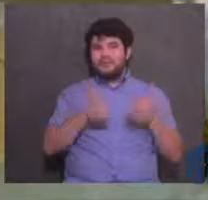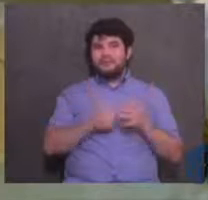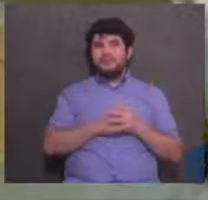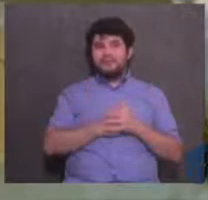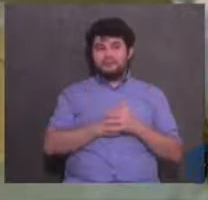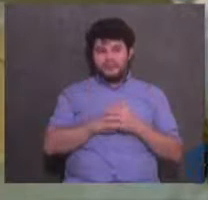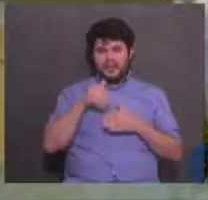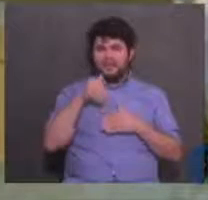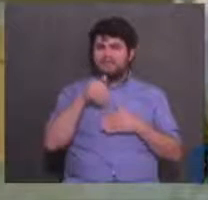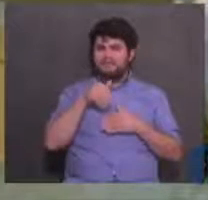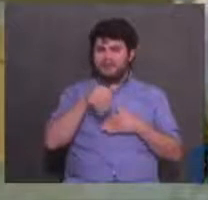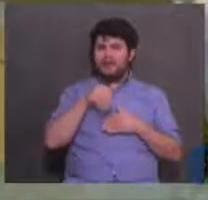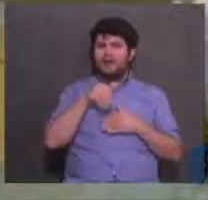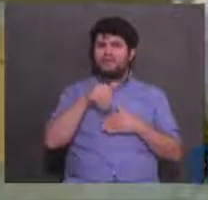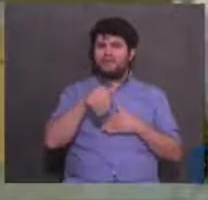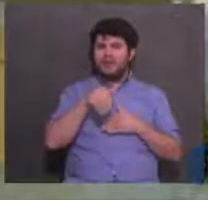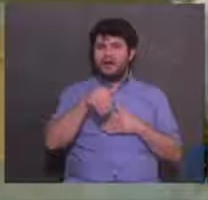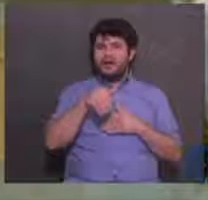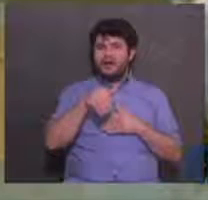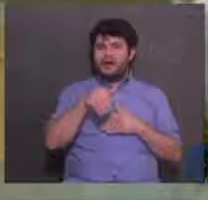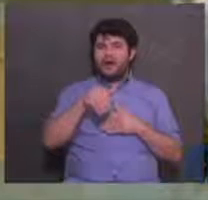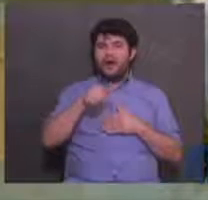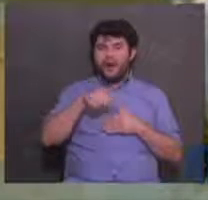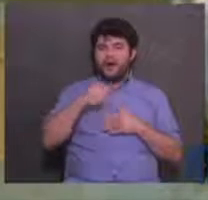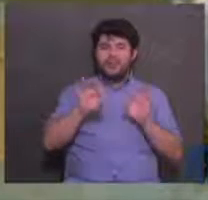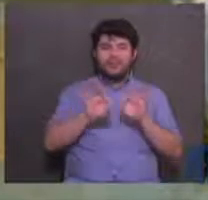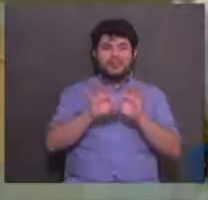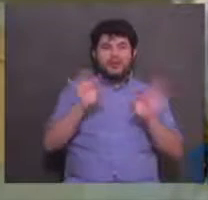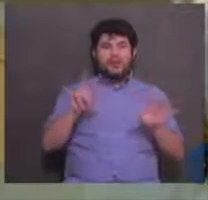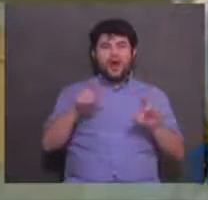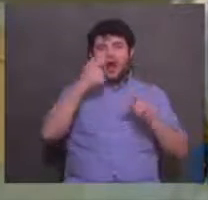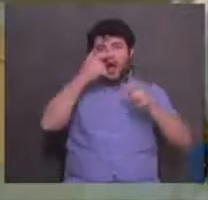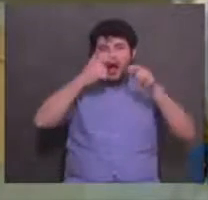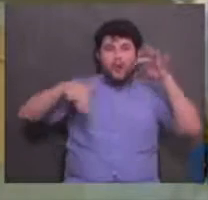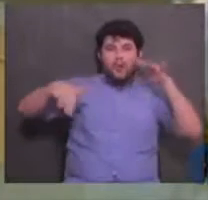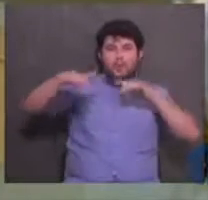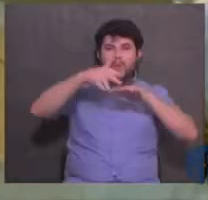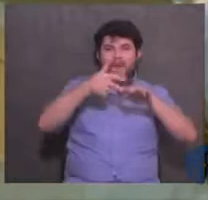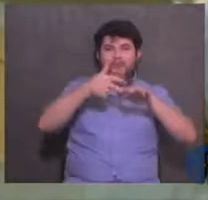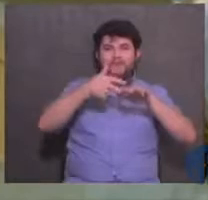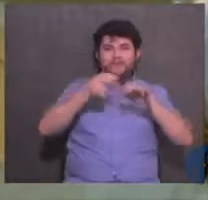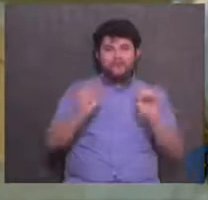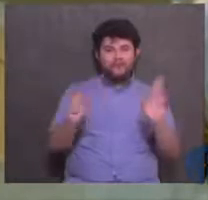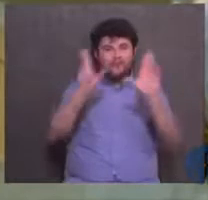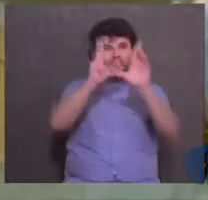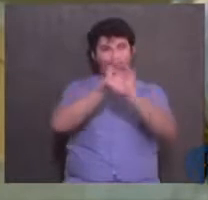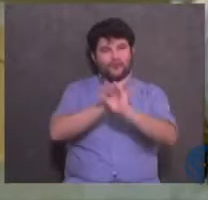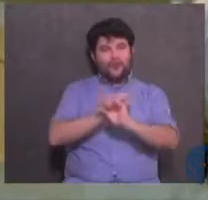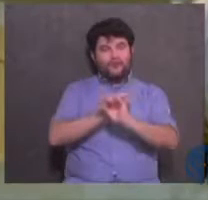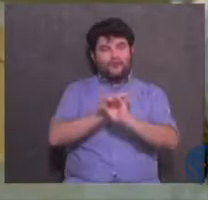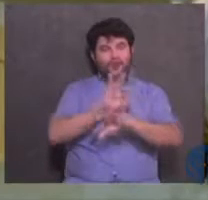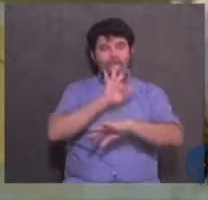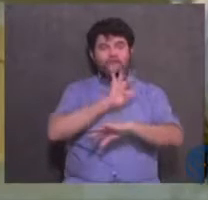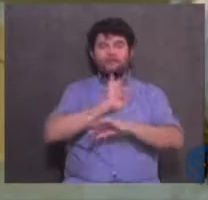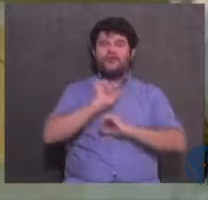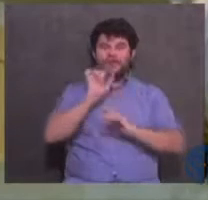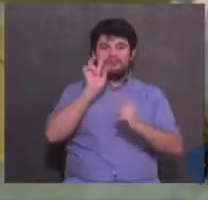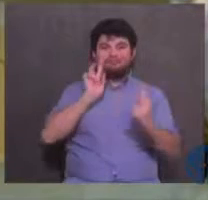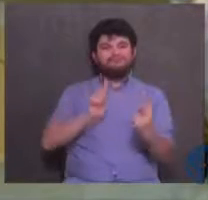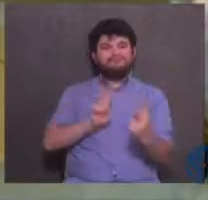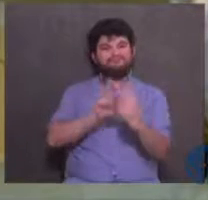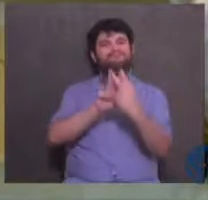Dentro de instantes, seremos esse povo pascal que vem ao encontro do seu Senhor,